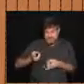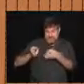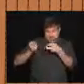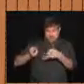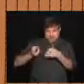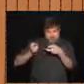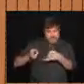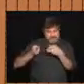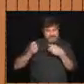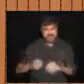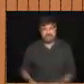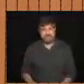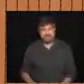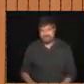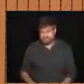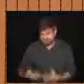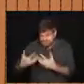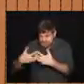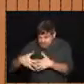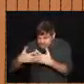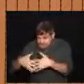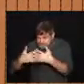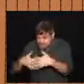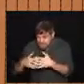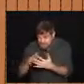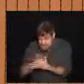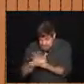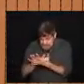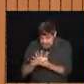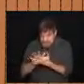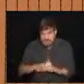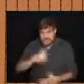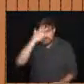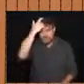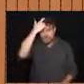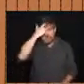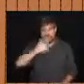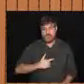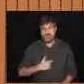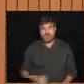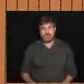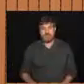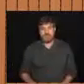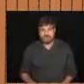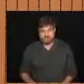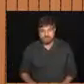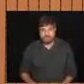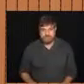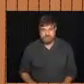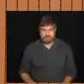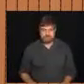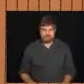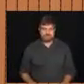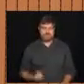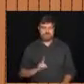perceba que não está sendo o suficiente, eu não desprezo, eu não